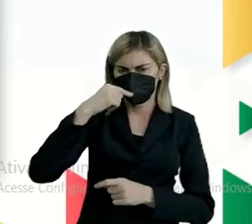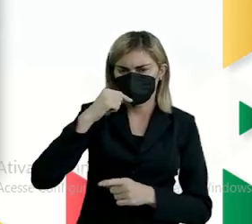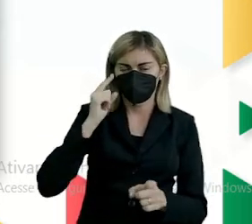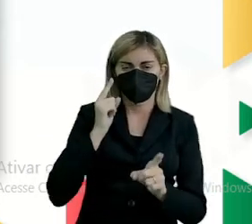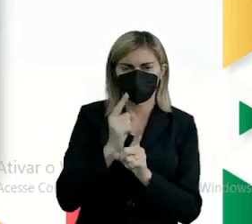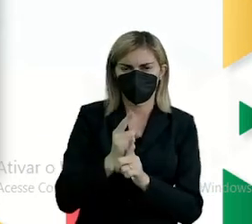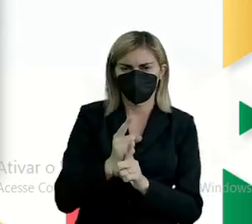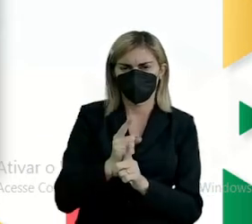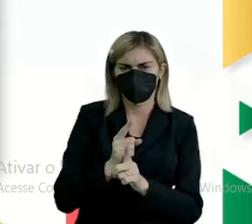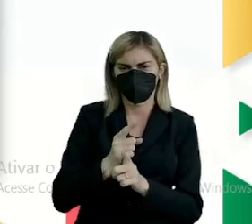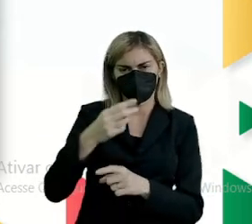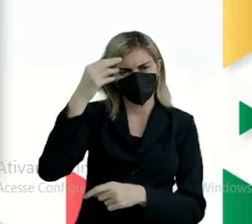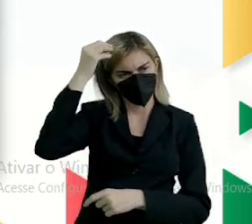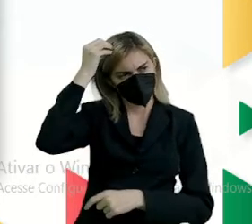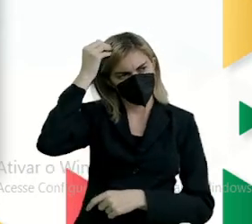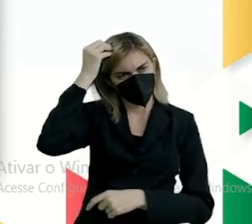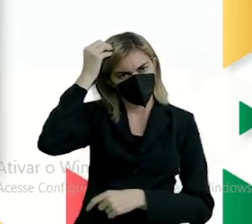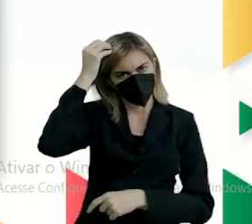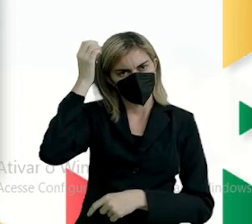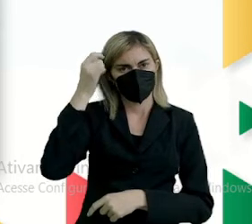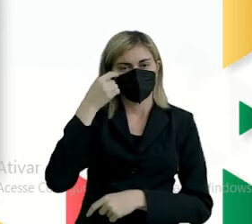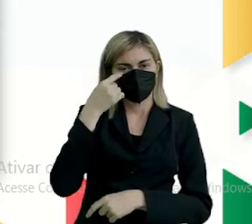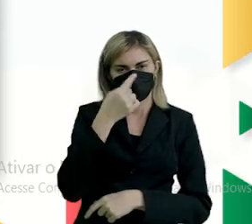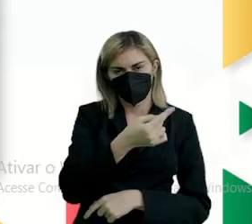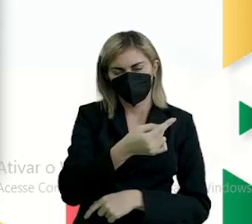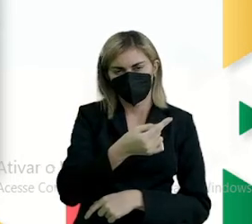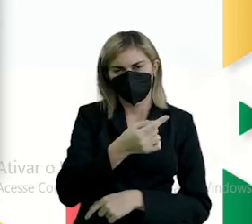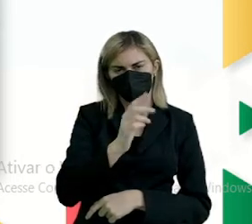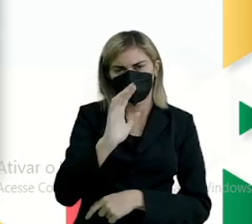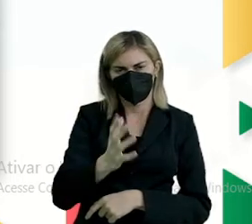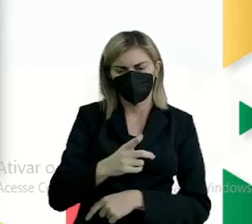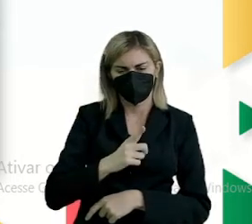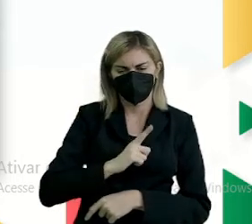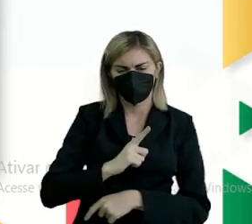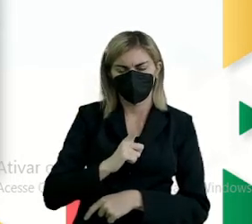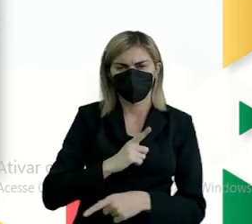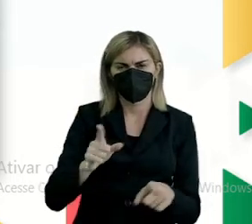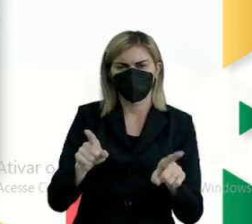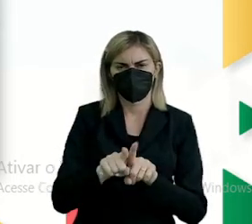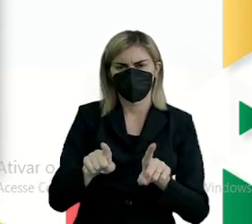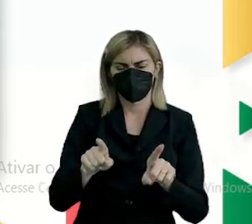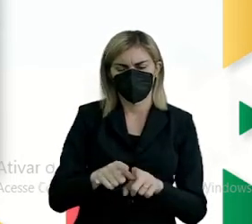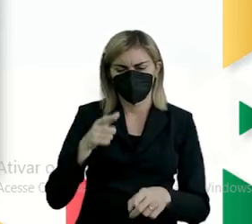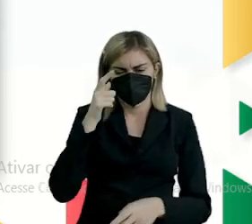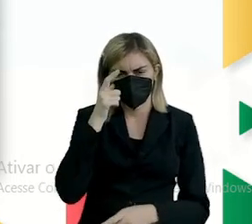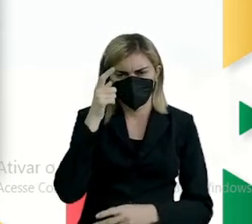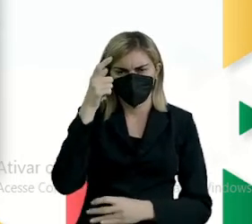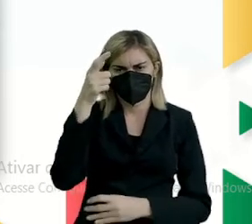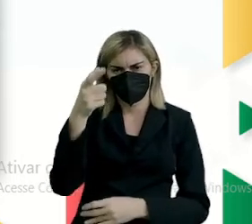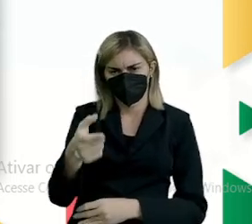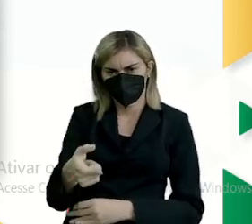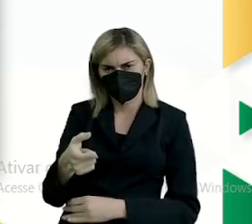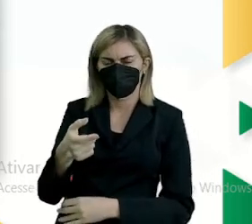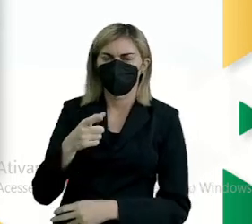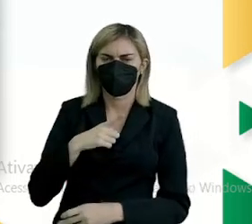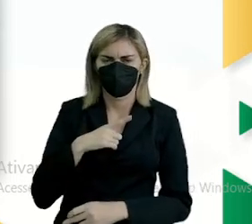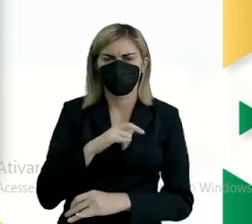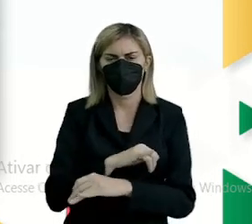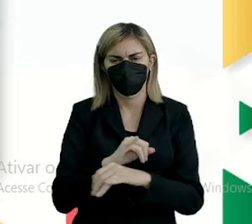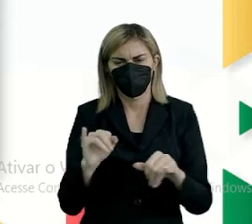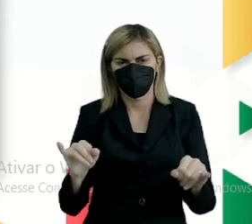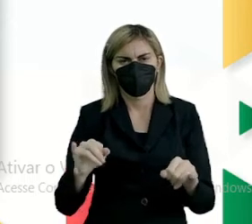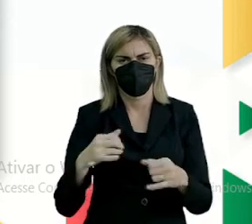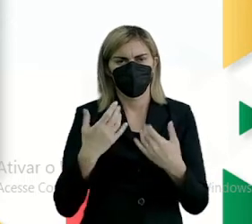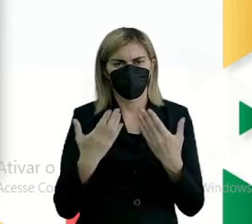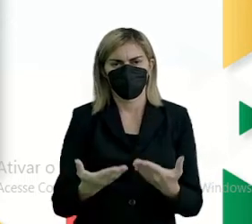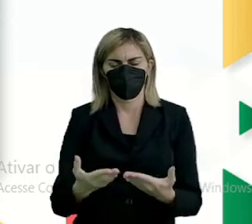o culpado, certo? Veja só que há também aí o que? A intencionalidade é dizer justamente